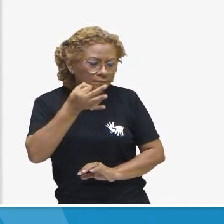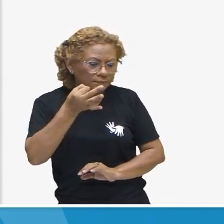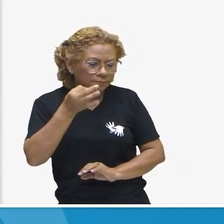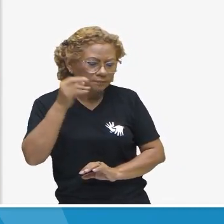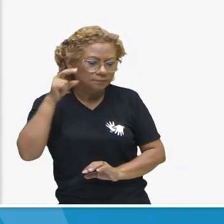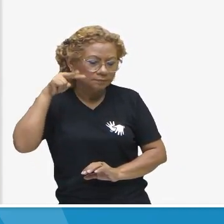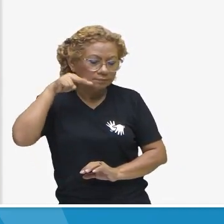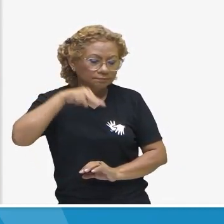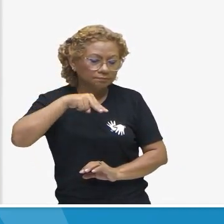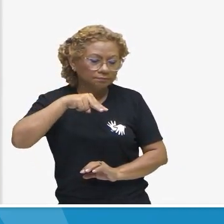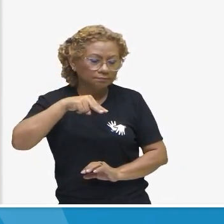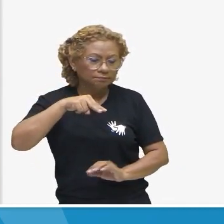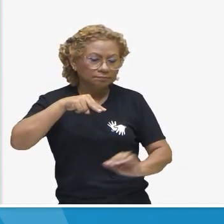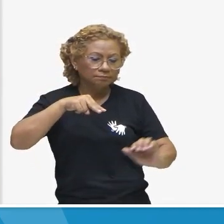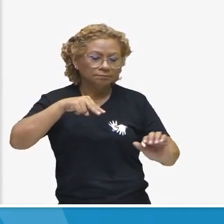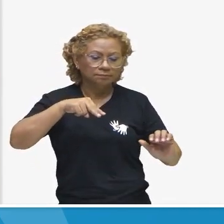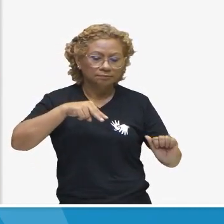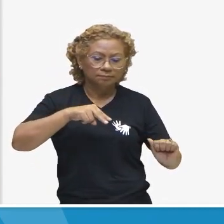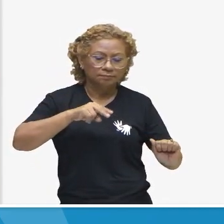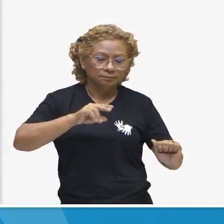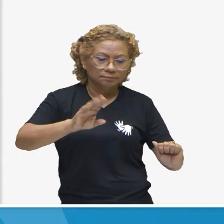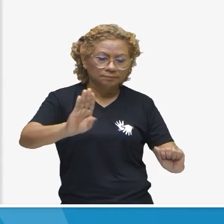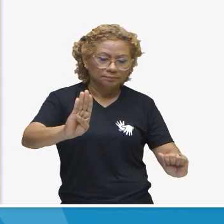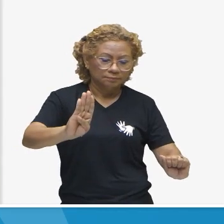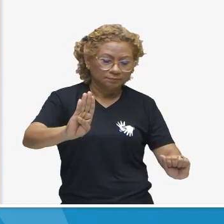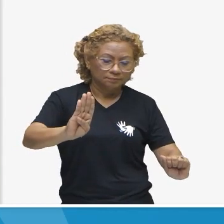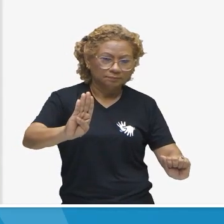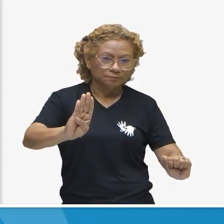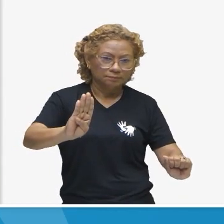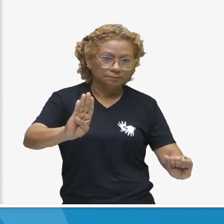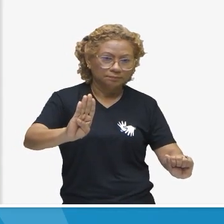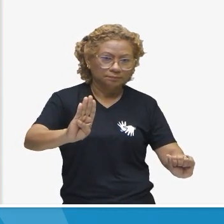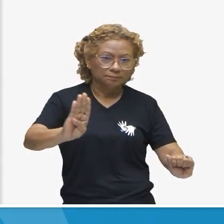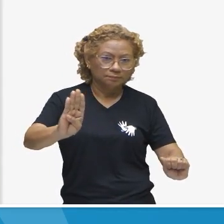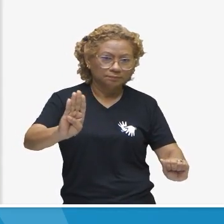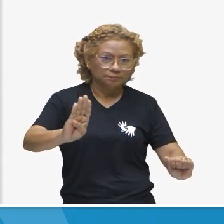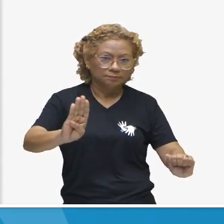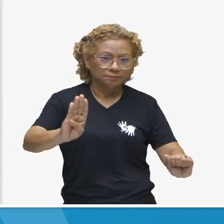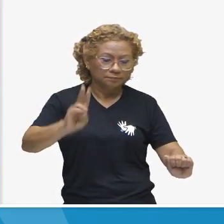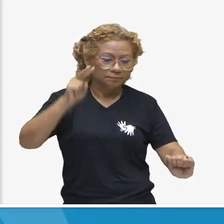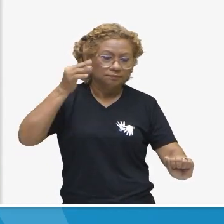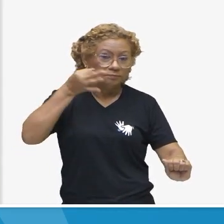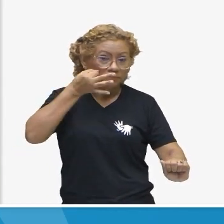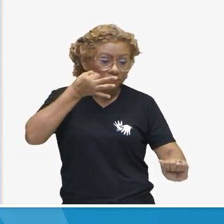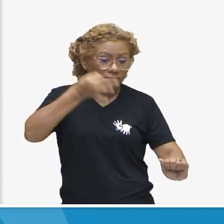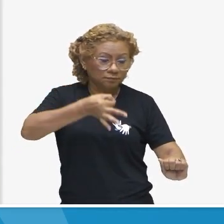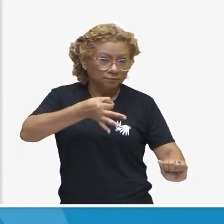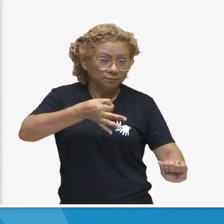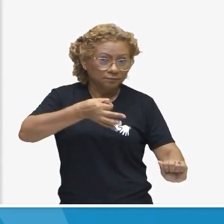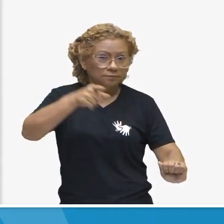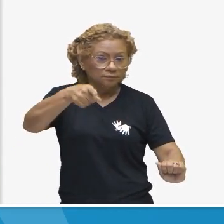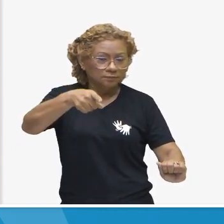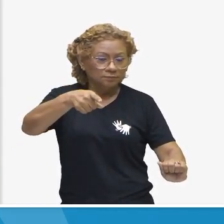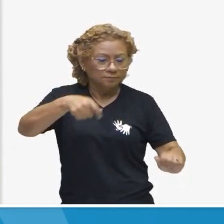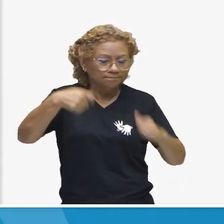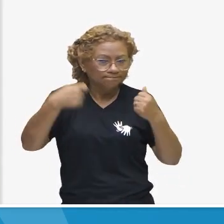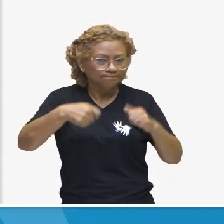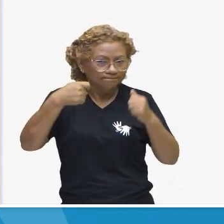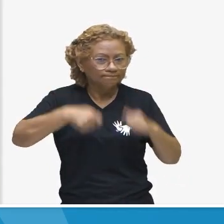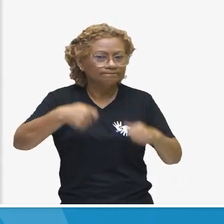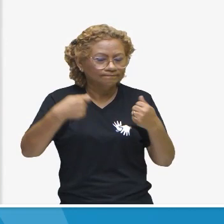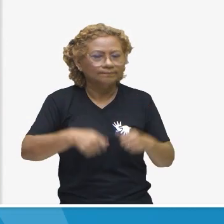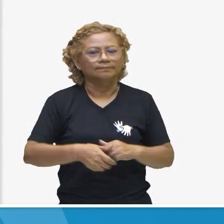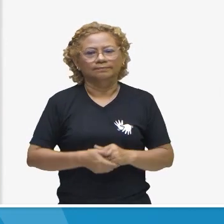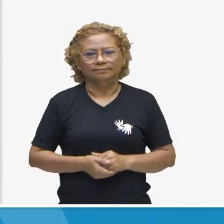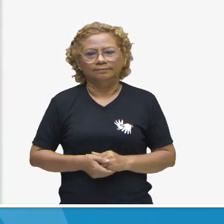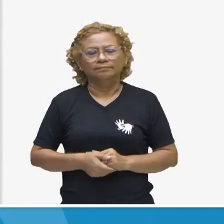aqui, qual dessas 5 sombras nós teremos projetadas no chão? É esse exercício mental que nós temos que fazer. A gente